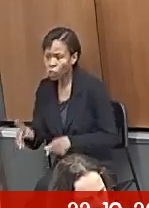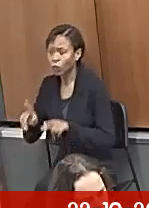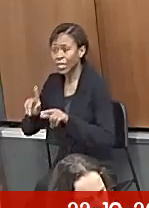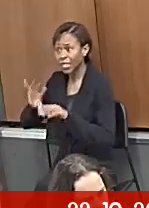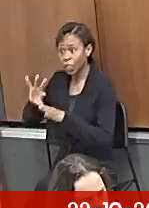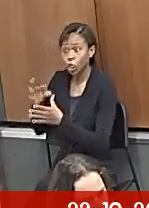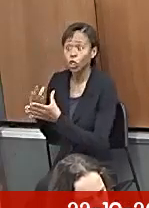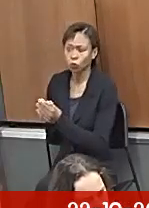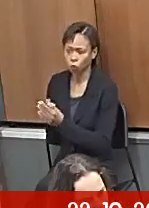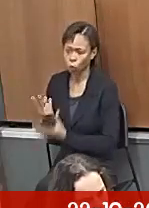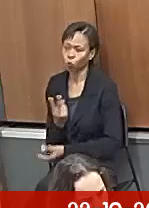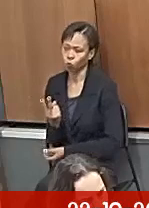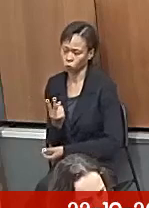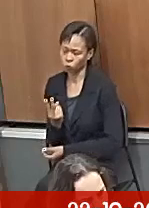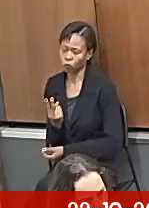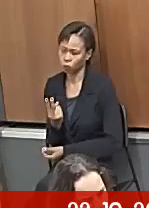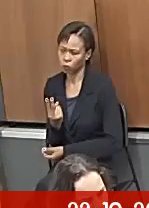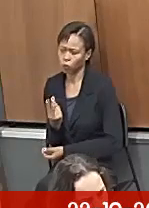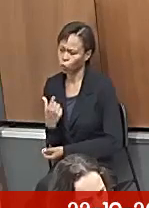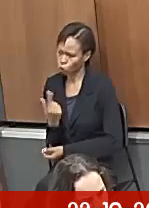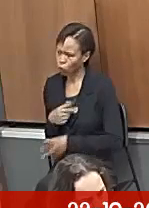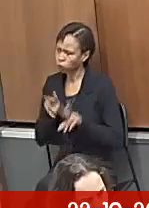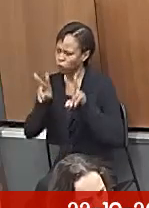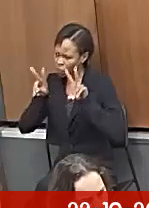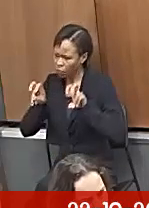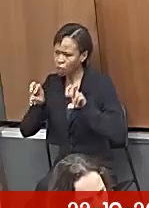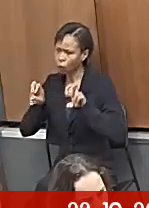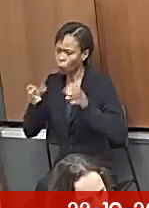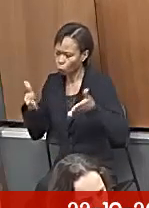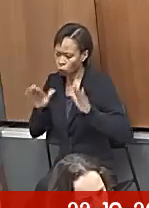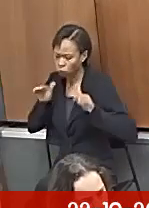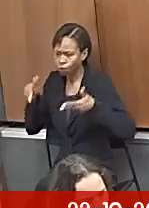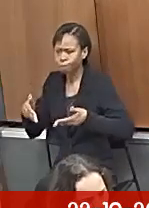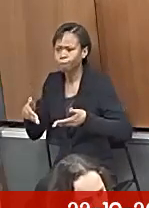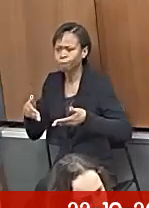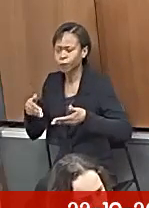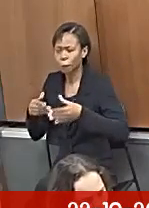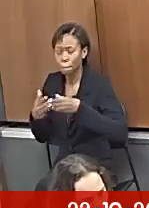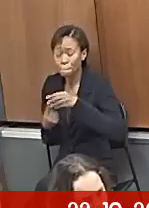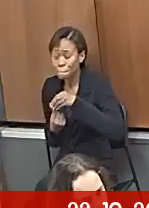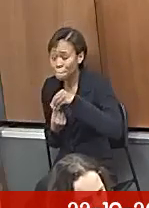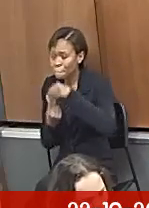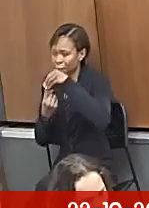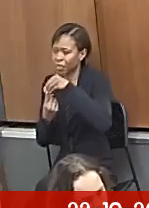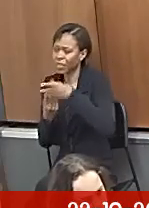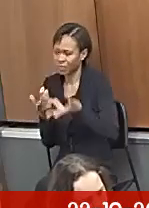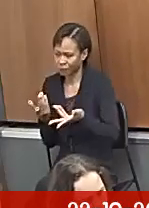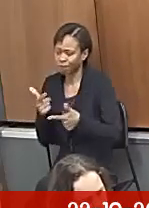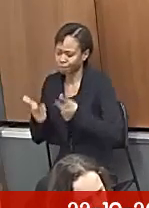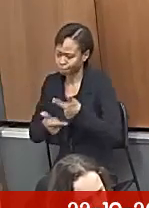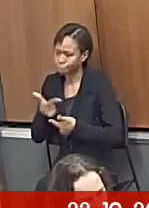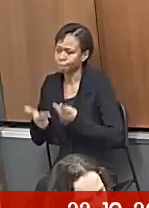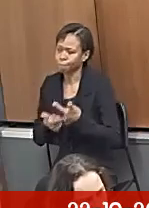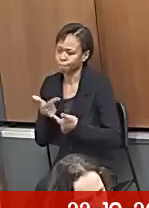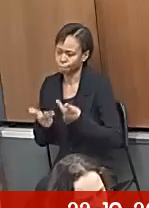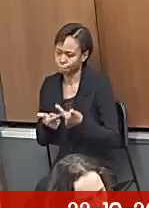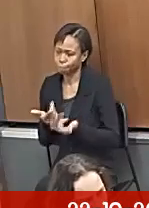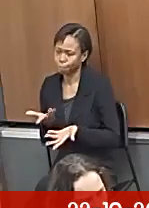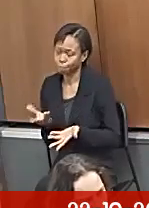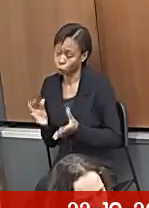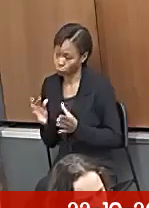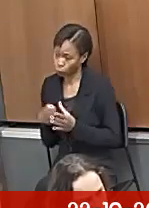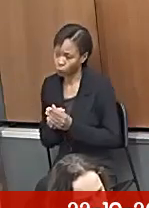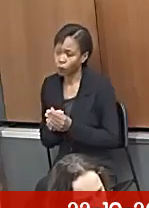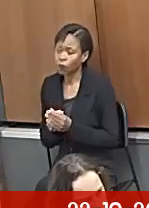nosso lema hoje, né, de atuação, né, de prioridade de atuação. Né? Então,